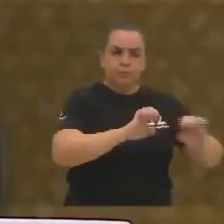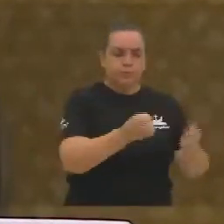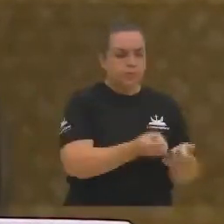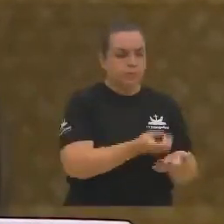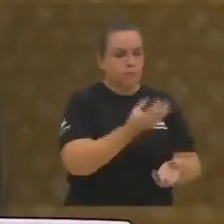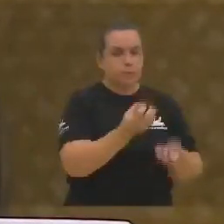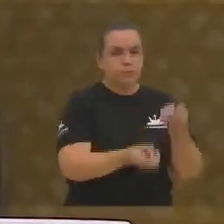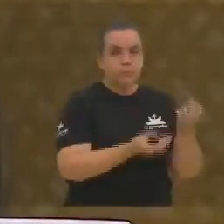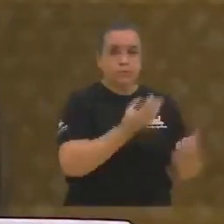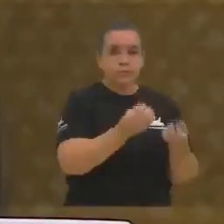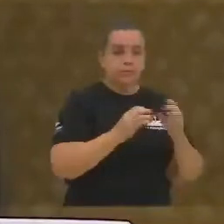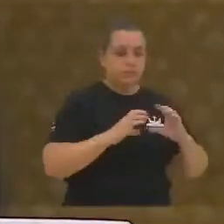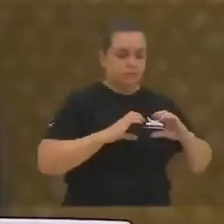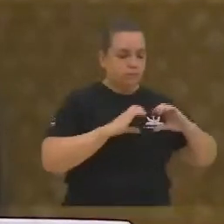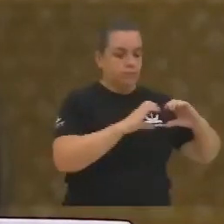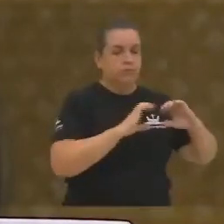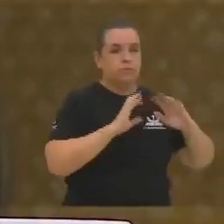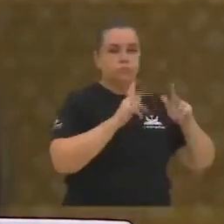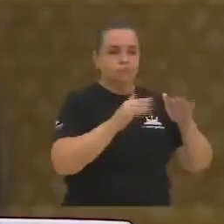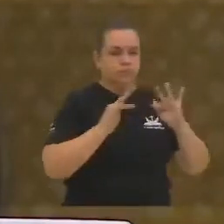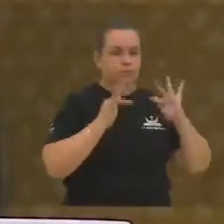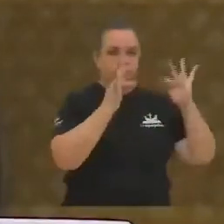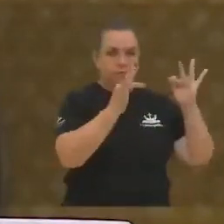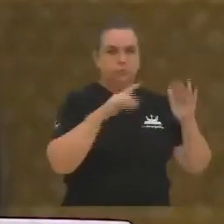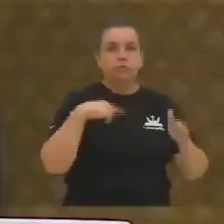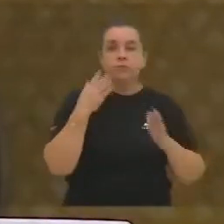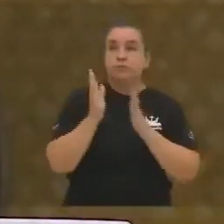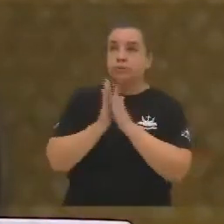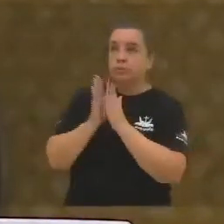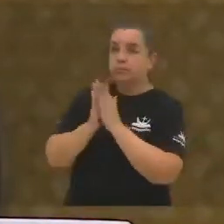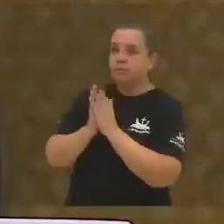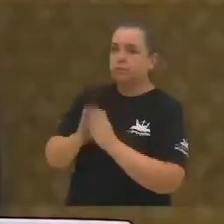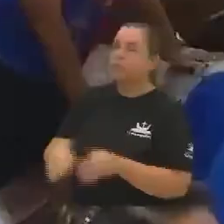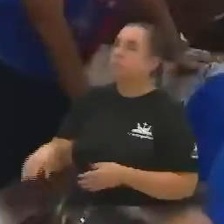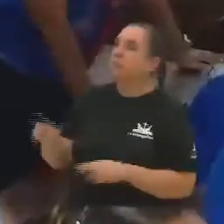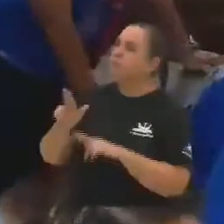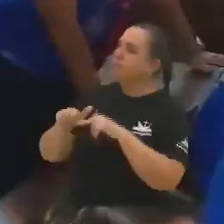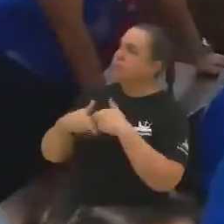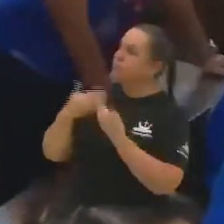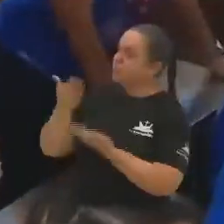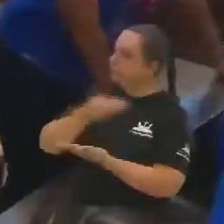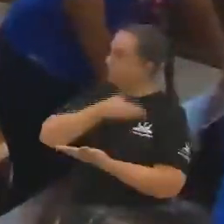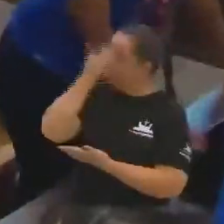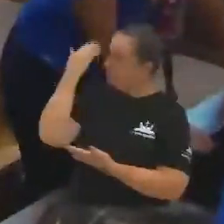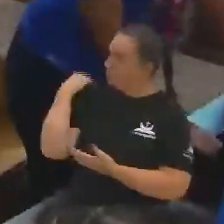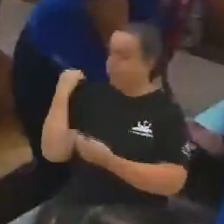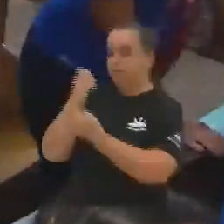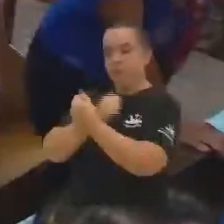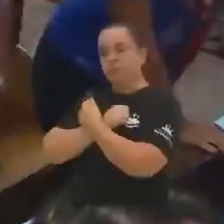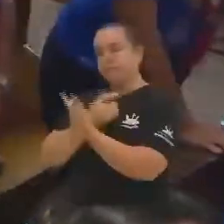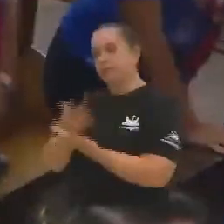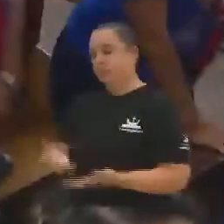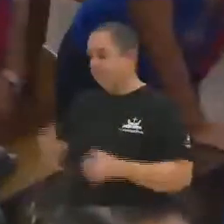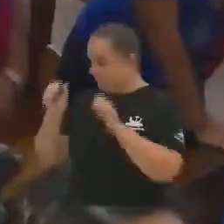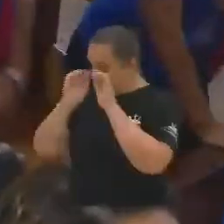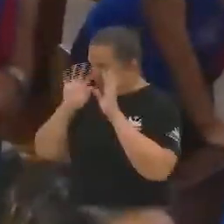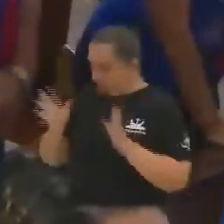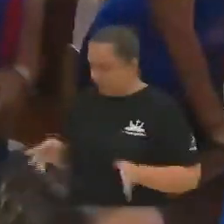ao coração de todos os fiéis, rezemos. Por intercessão de Nossa Senhora de